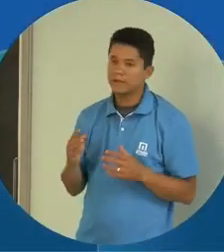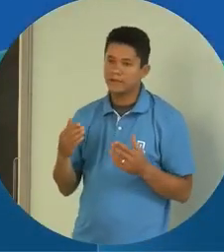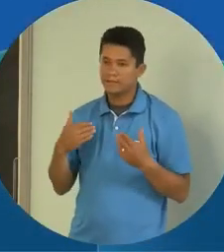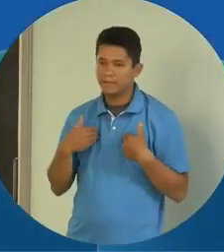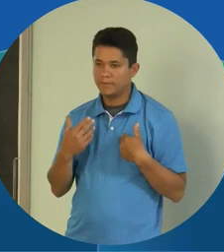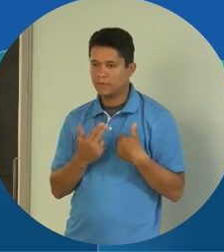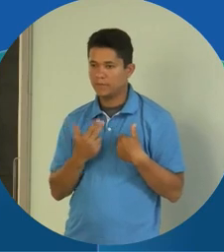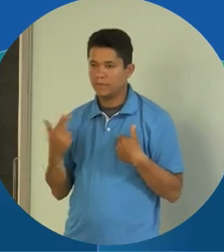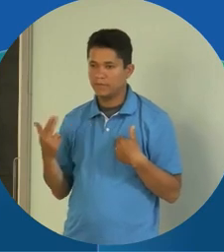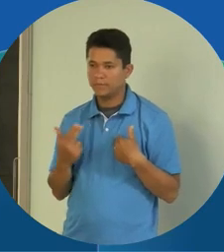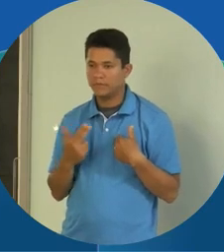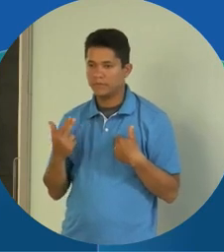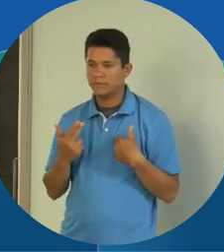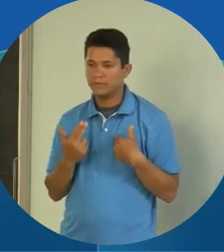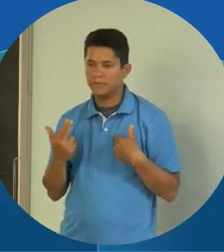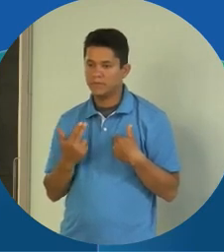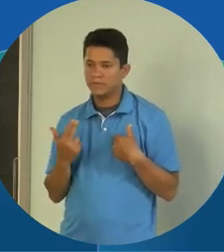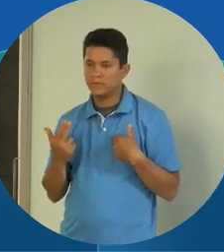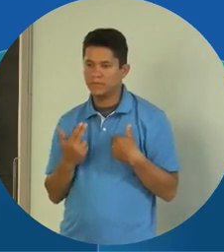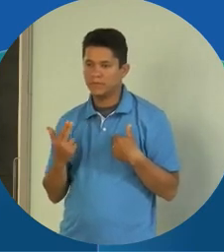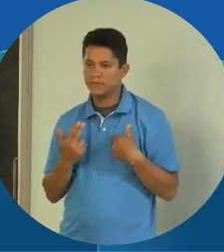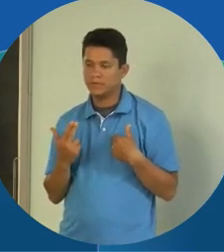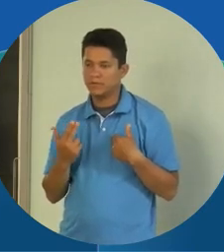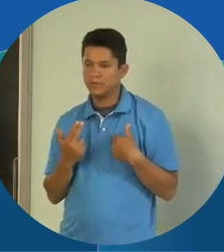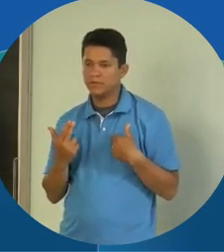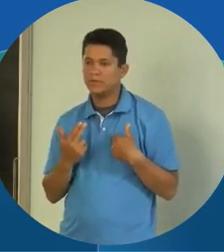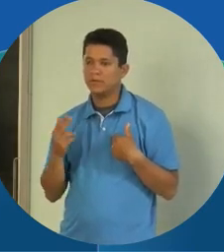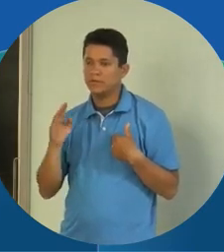é Bruno Machado, eu sou diretor da Paula Machado Engenharia,